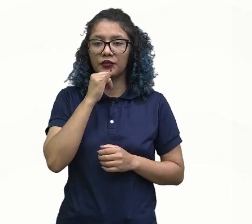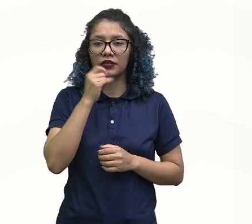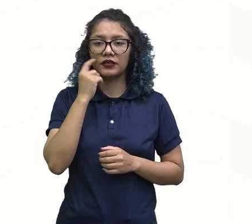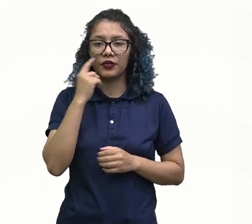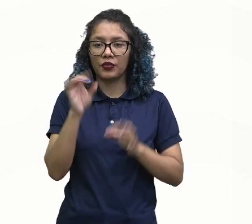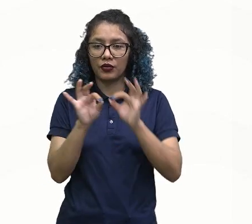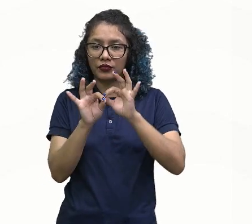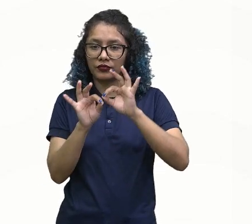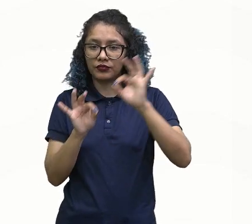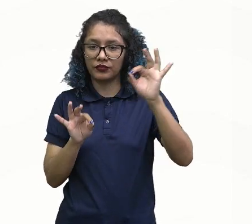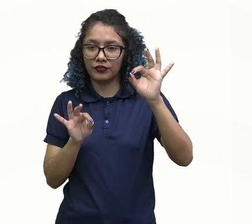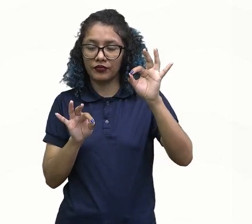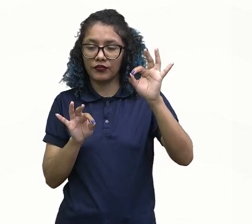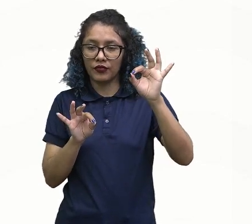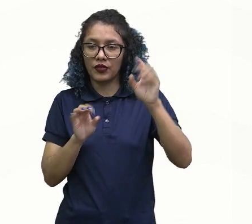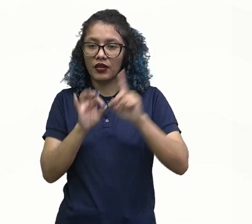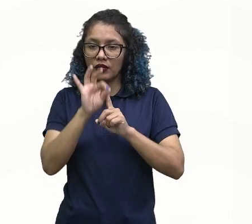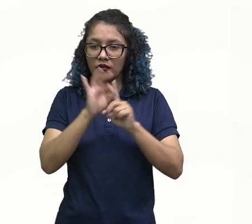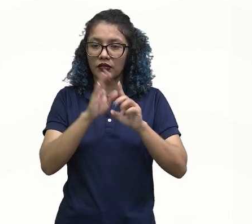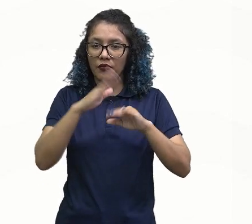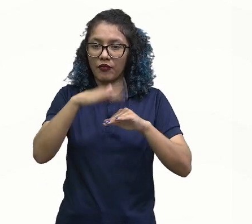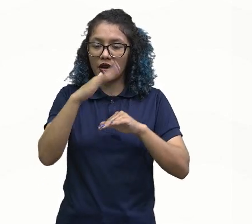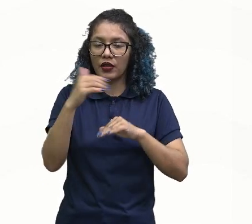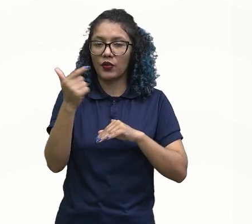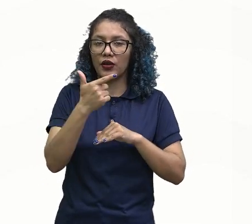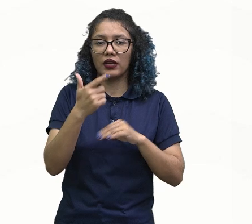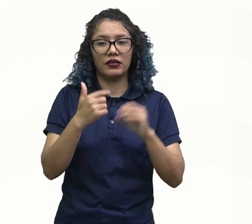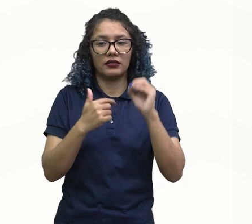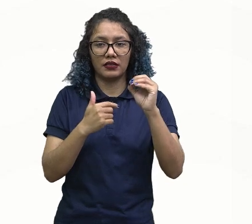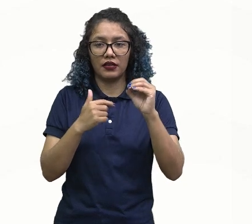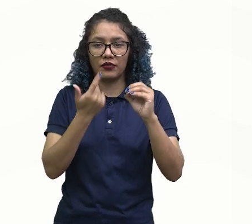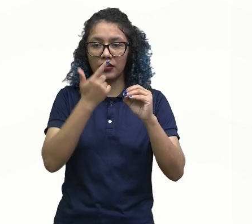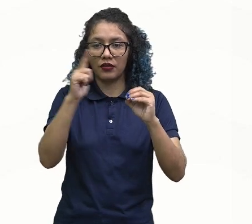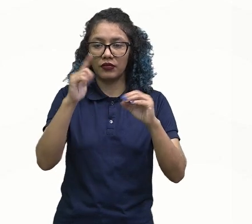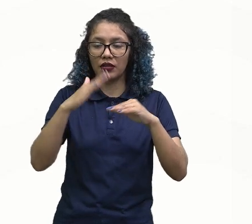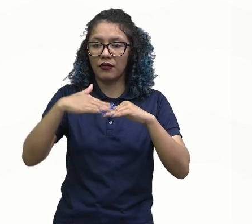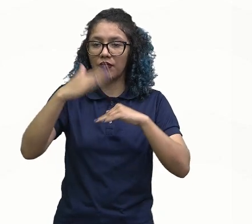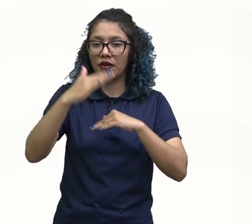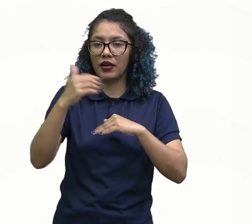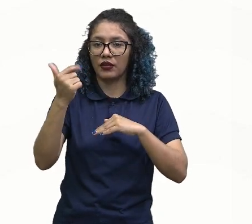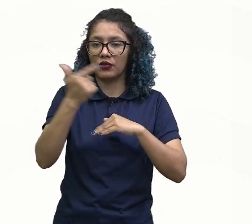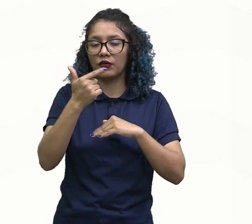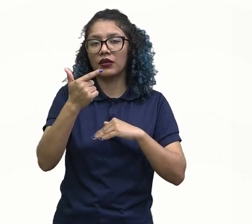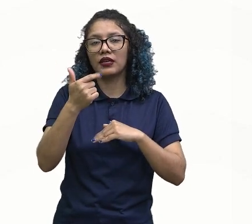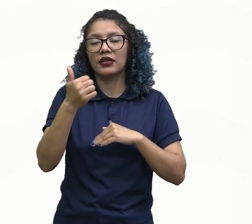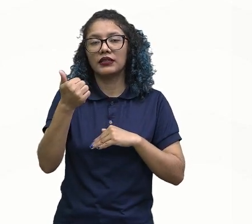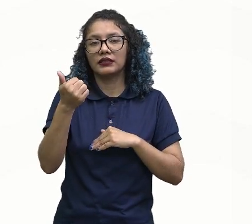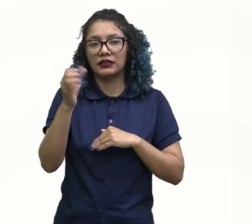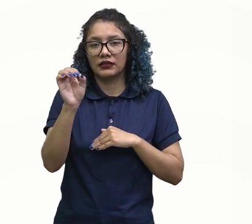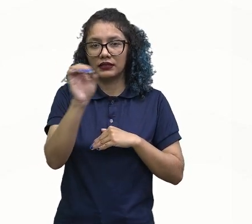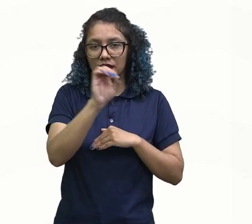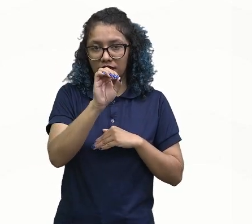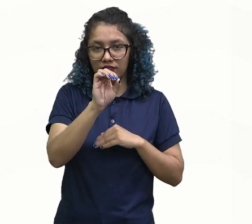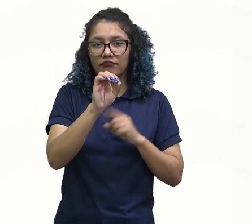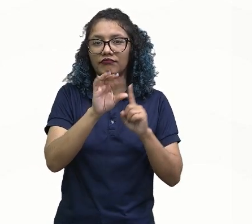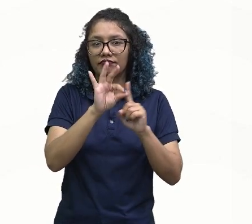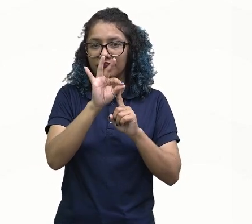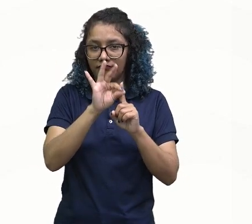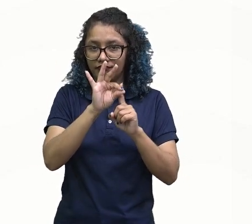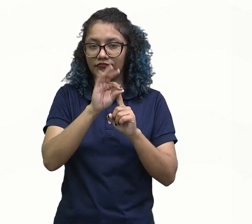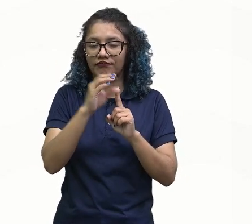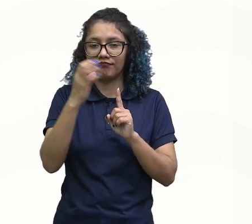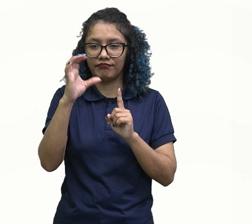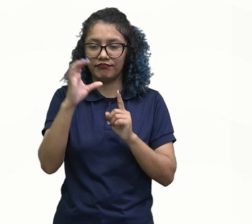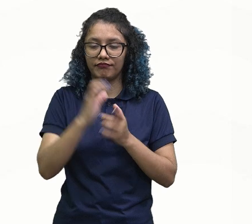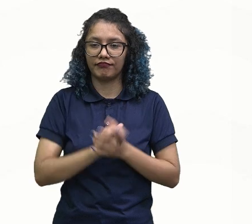vai ser uma temperatura maior do que 0 graus Celsius. Se eu pegar essa temperatura aqui, vai ser uma temperatura maior do que 100 graus Celsius. À medida